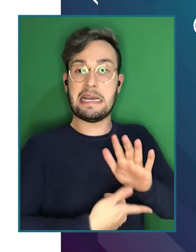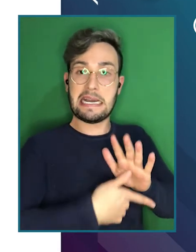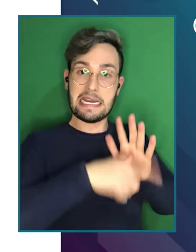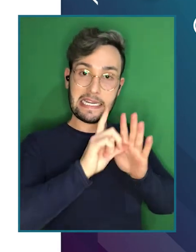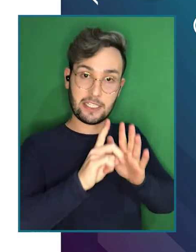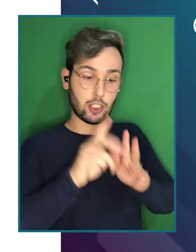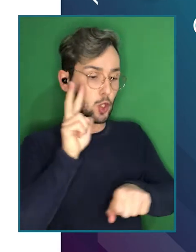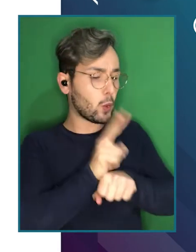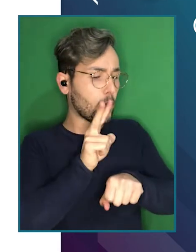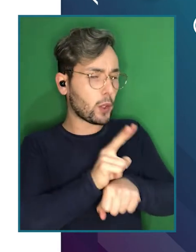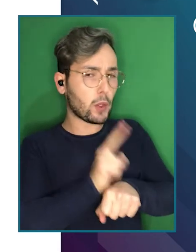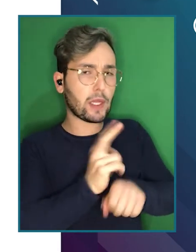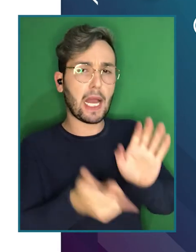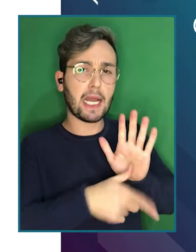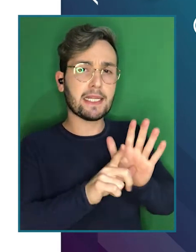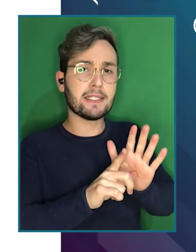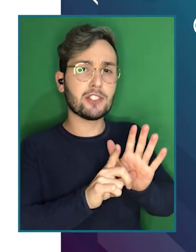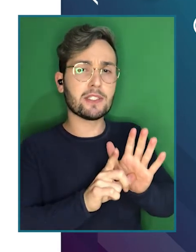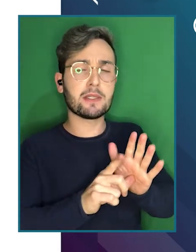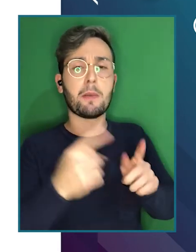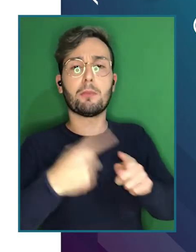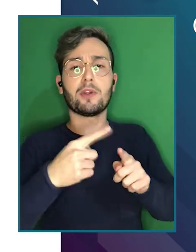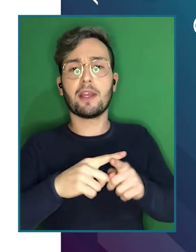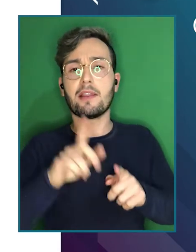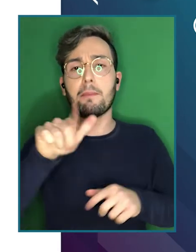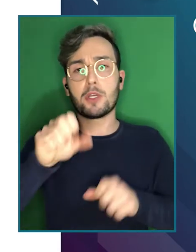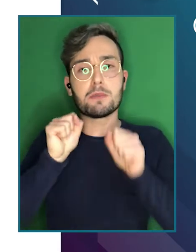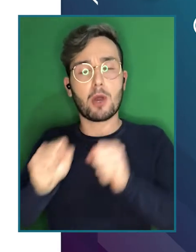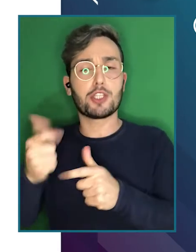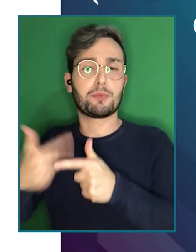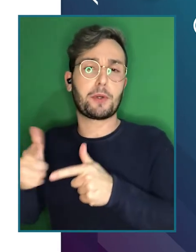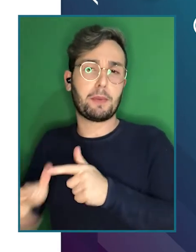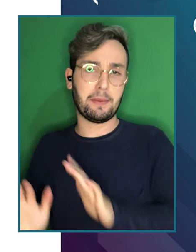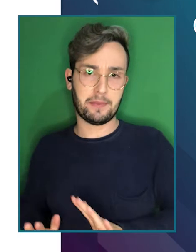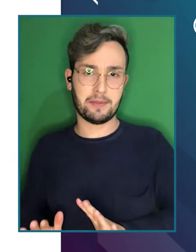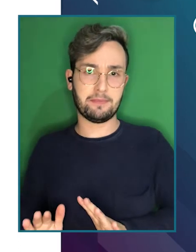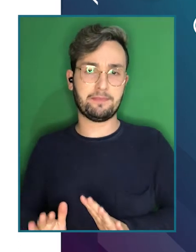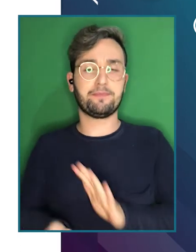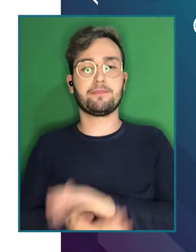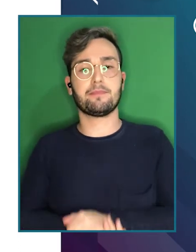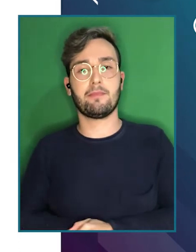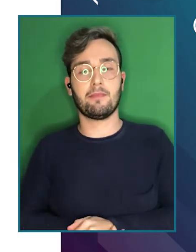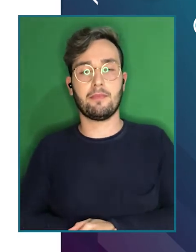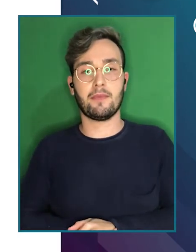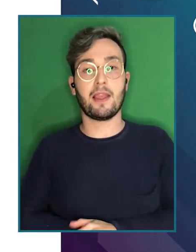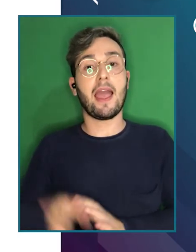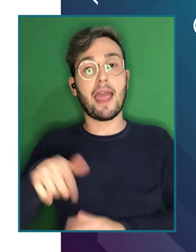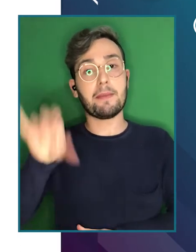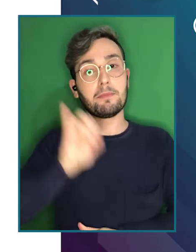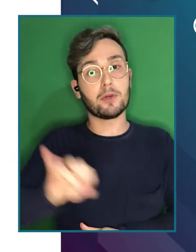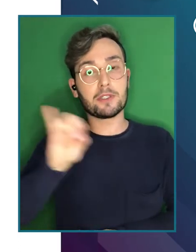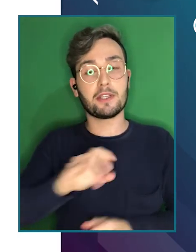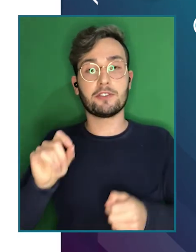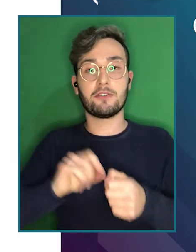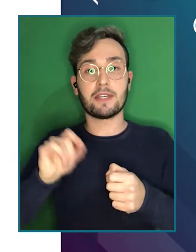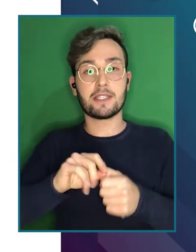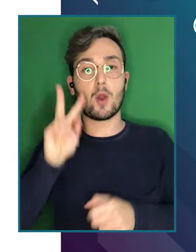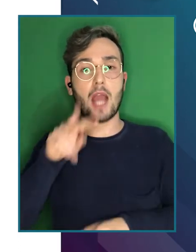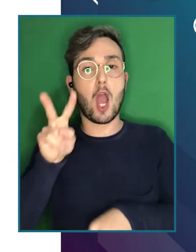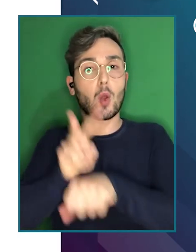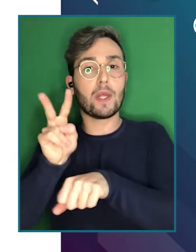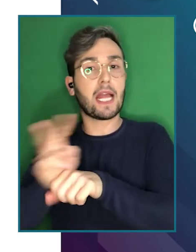a qual antecipa a manutenção antes que a falha ocorra. É importante ressaltar as vantagens da